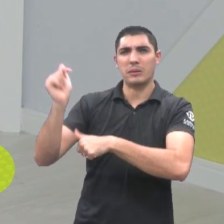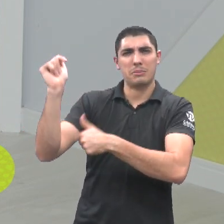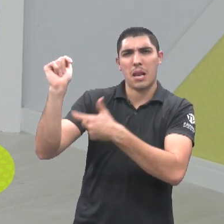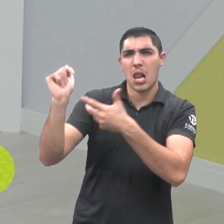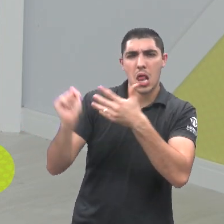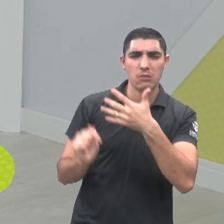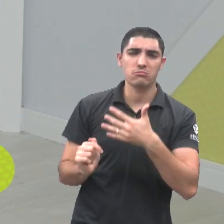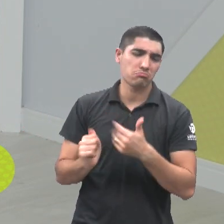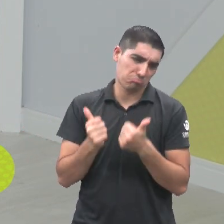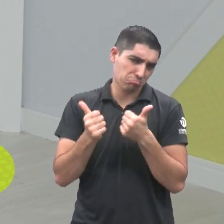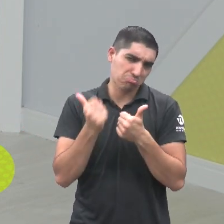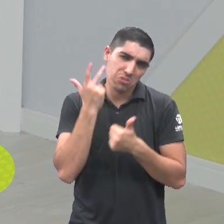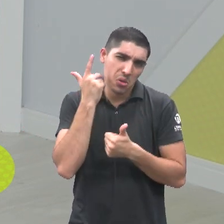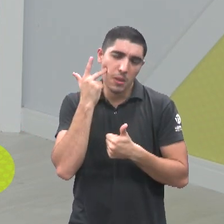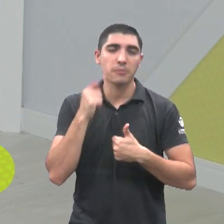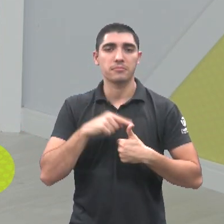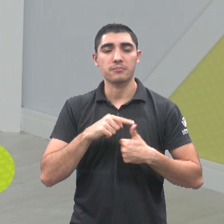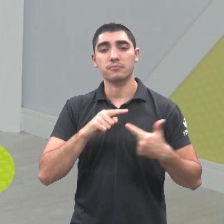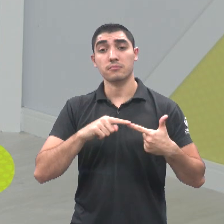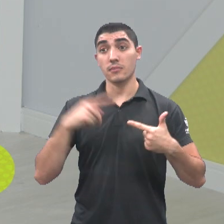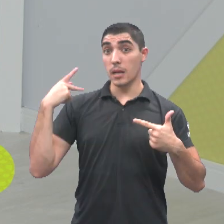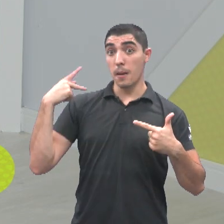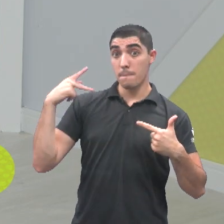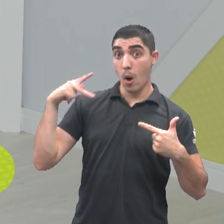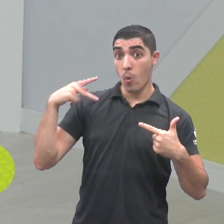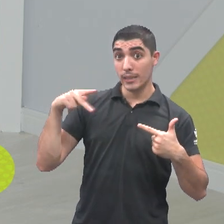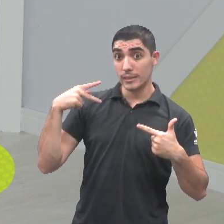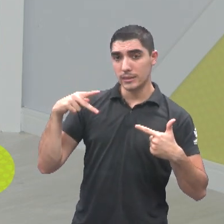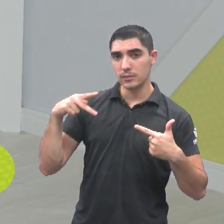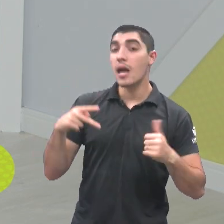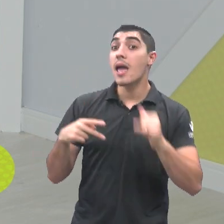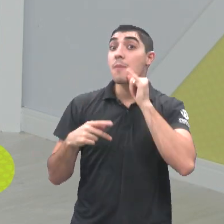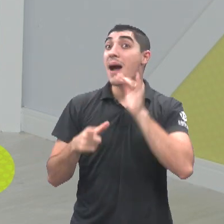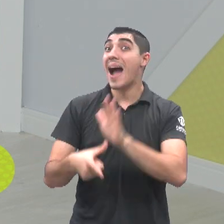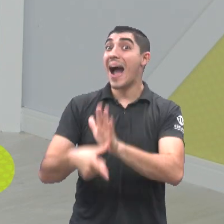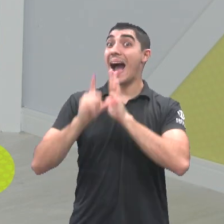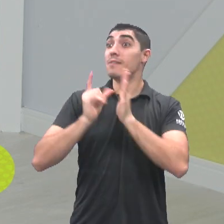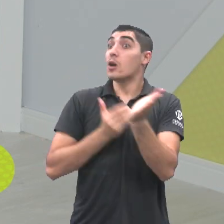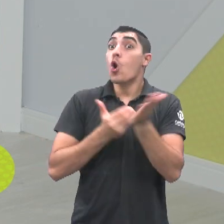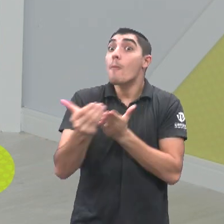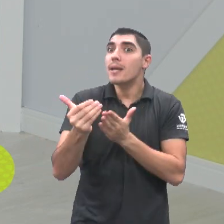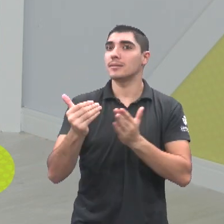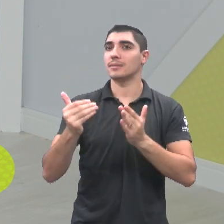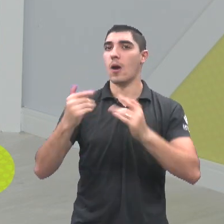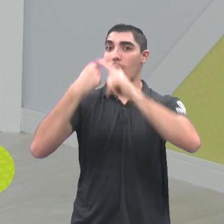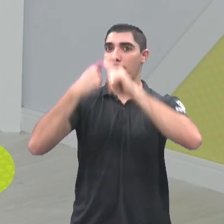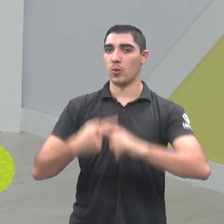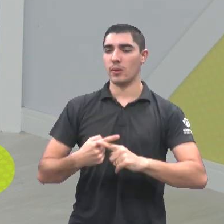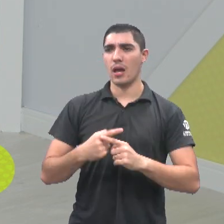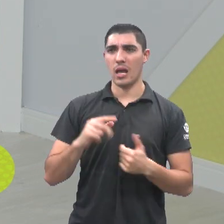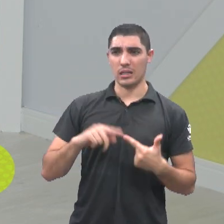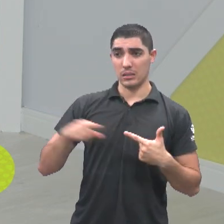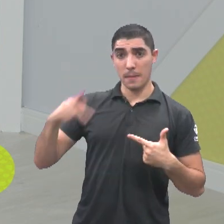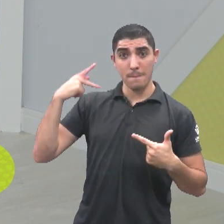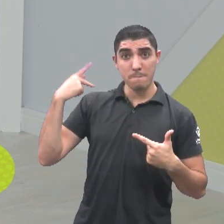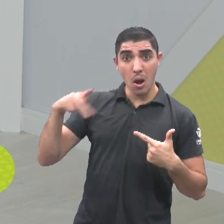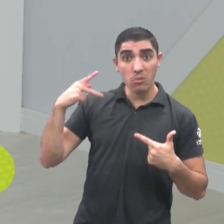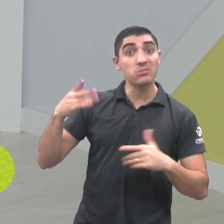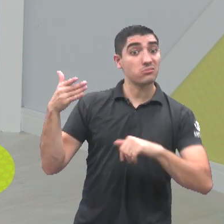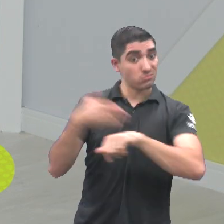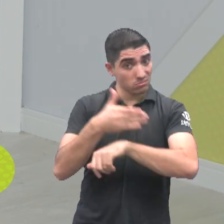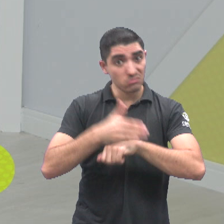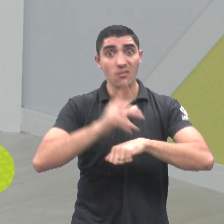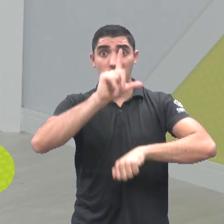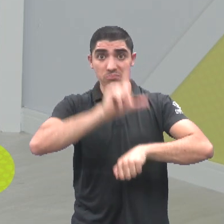é normal. Você pega assim, o Paulista, isso quando vai começar o campeonato, você olha, o Paulista, time de Libertadores, time de campeão de Copa do Brasil,